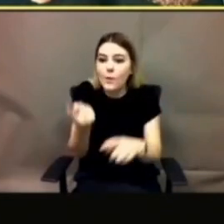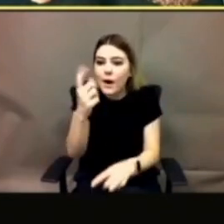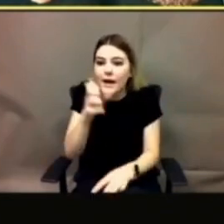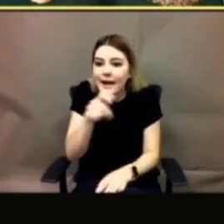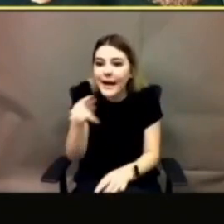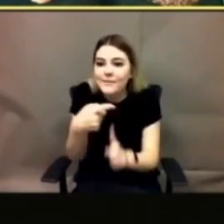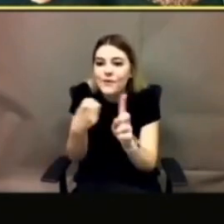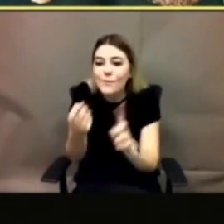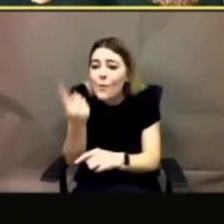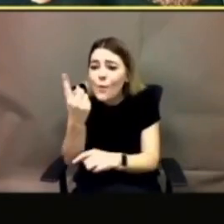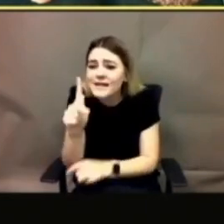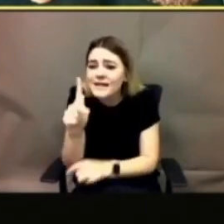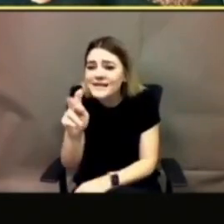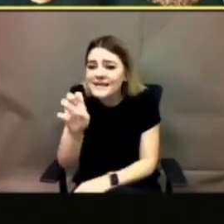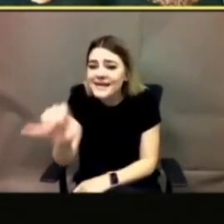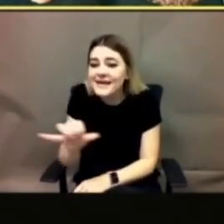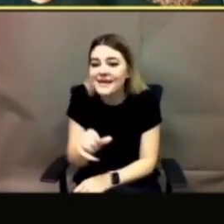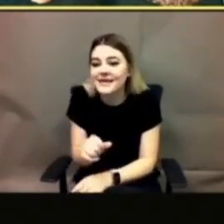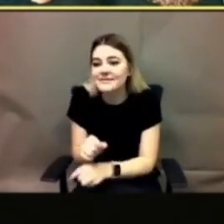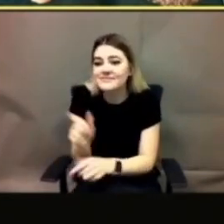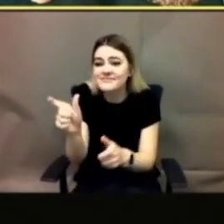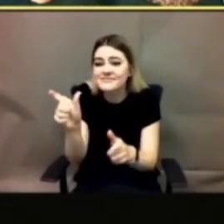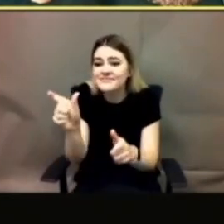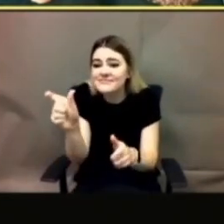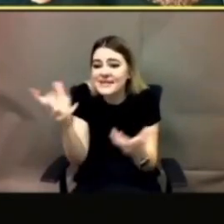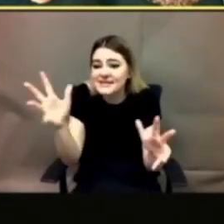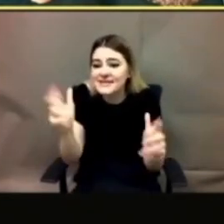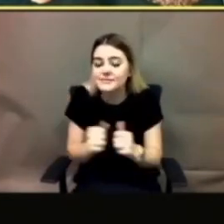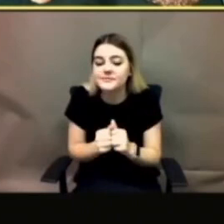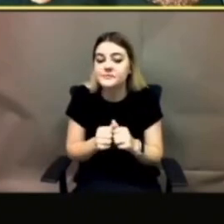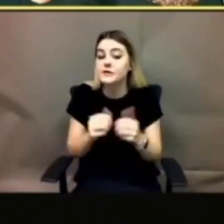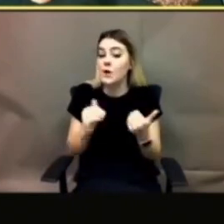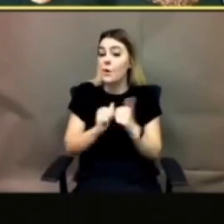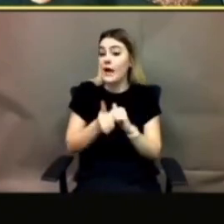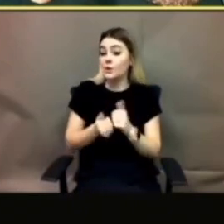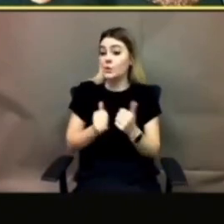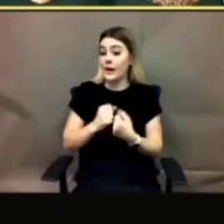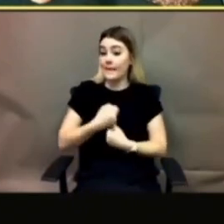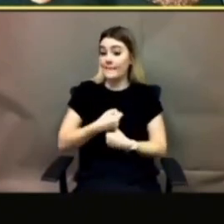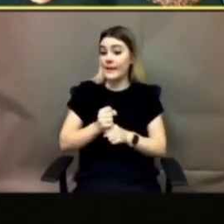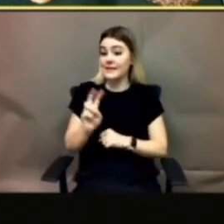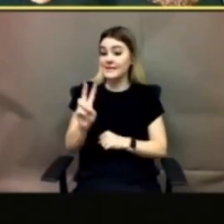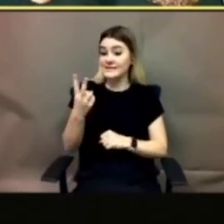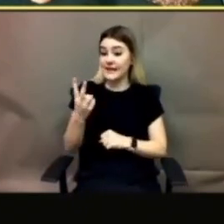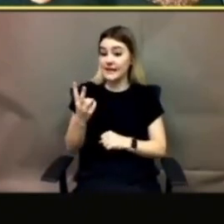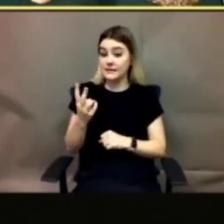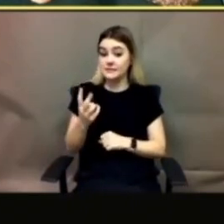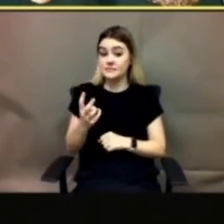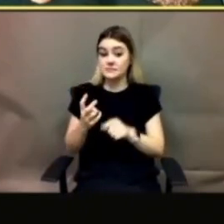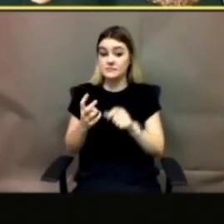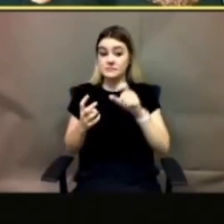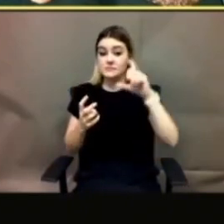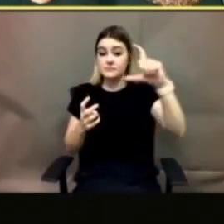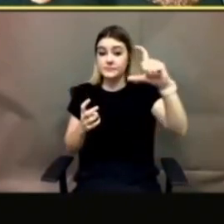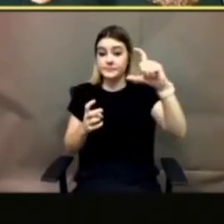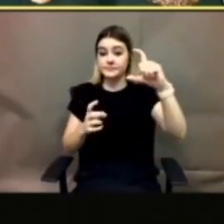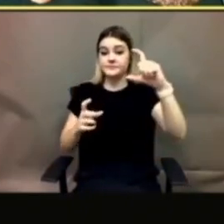coisas do aplicativo, com uma chave apenas. e podemos duplicar